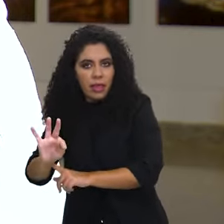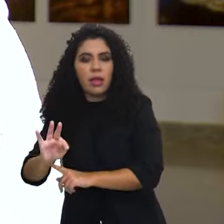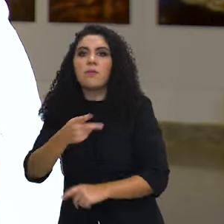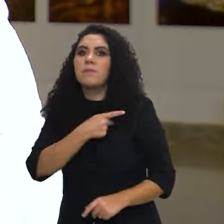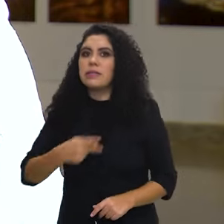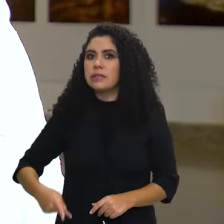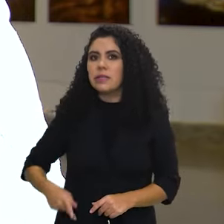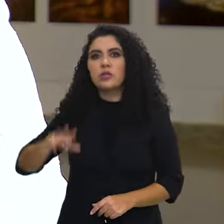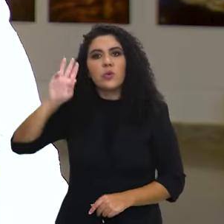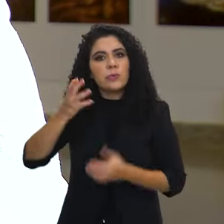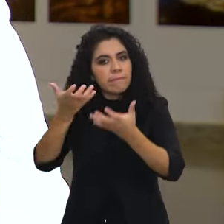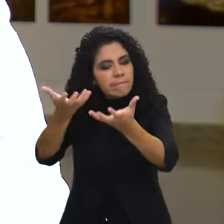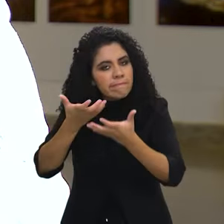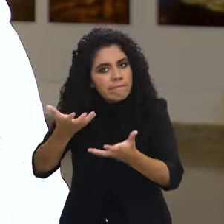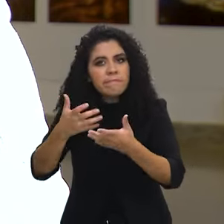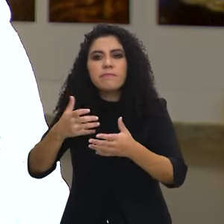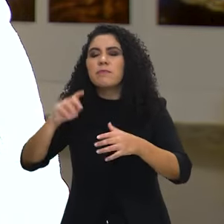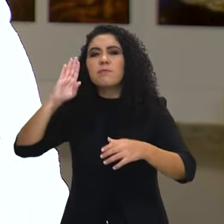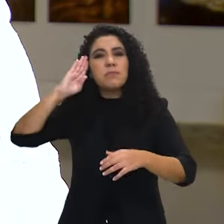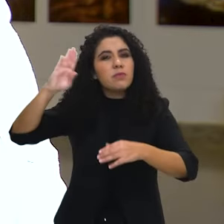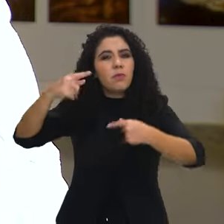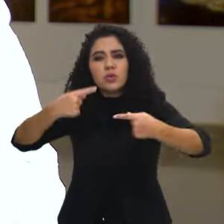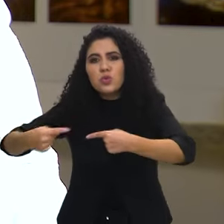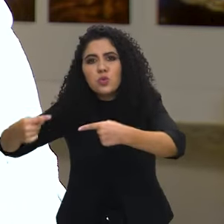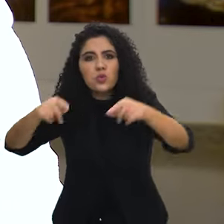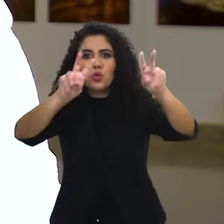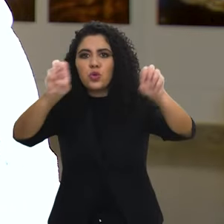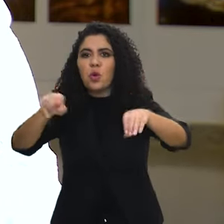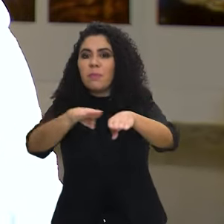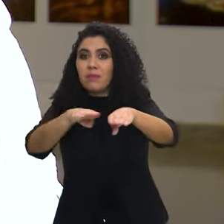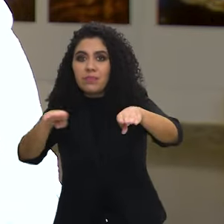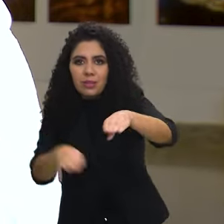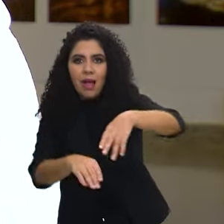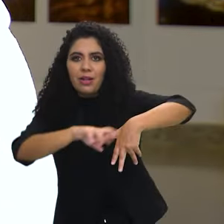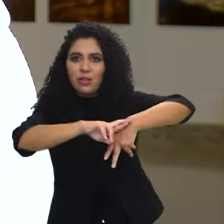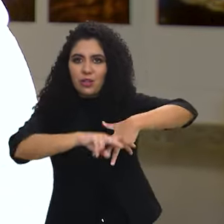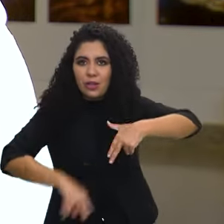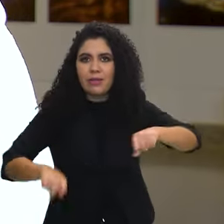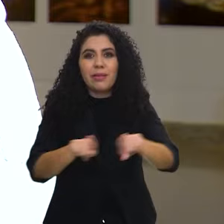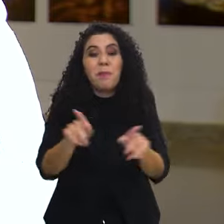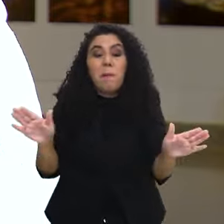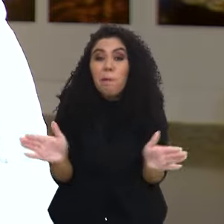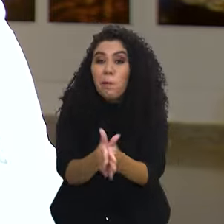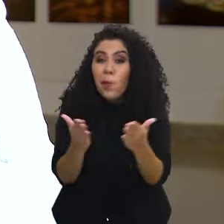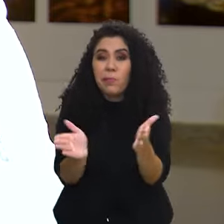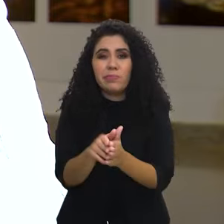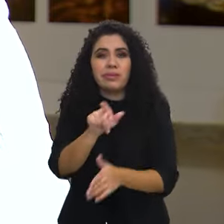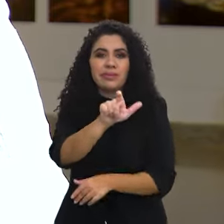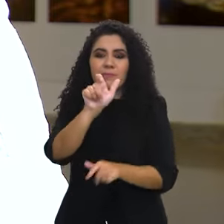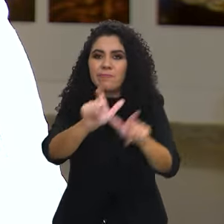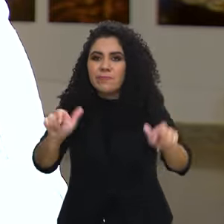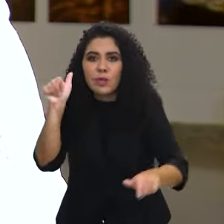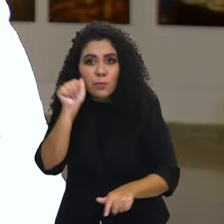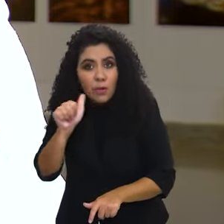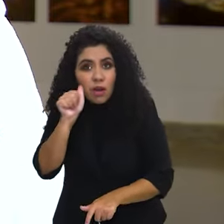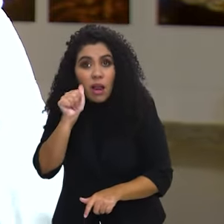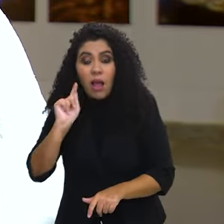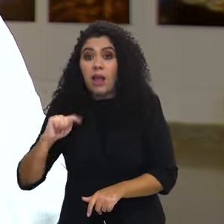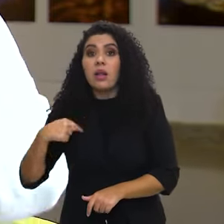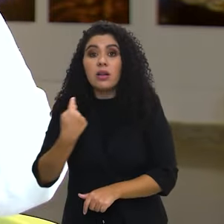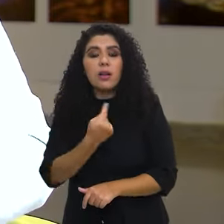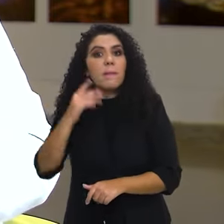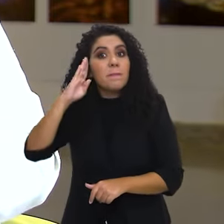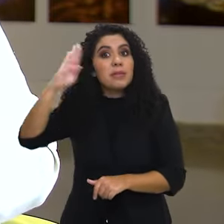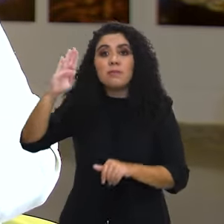instalar principalmente paraa questão da discussão da desigualdade de gênero e da pobreza entre as mulheres né Eh e para nós